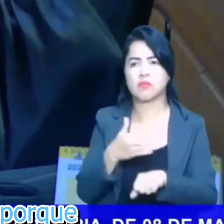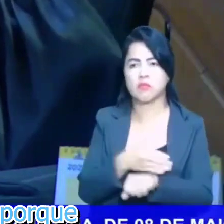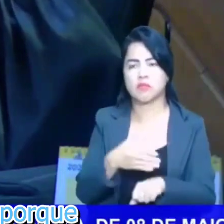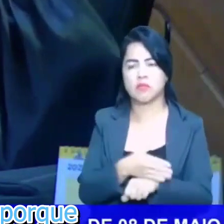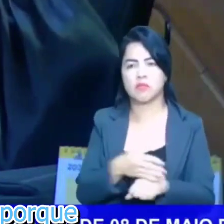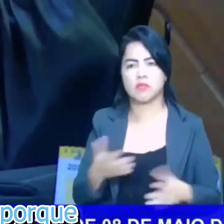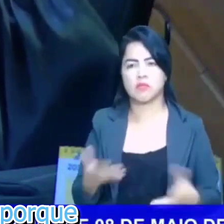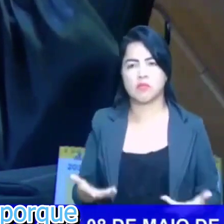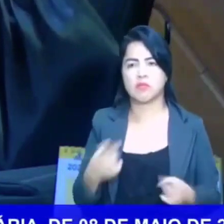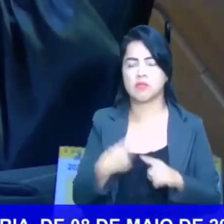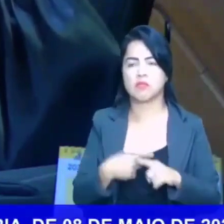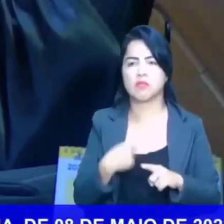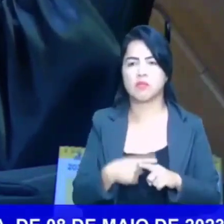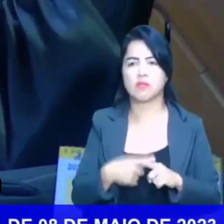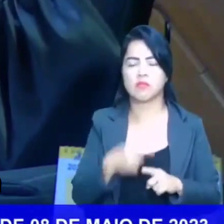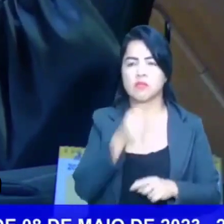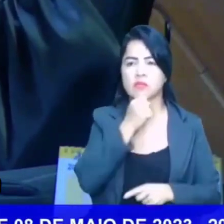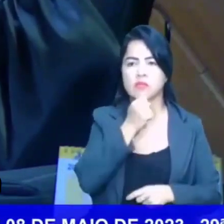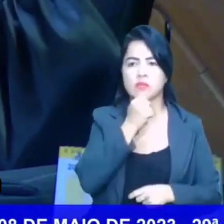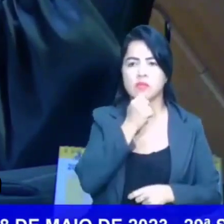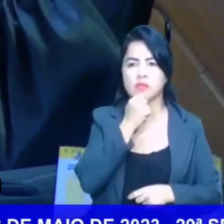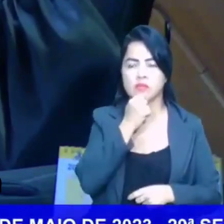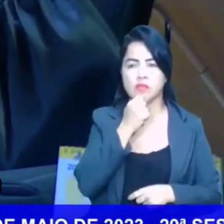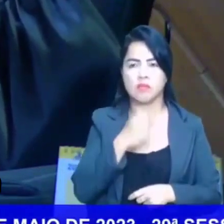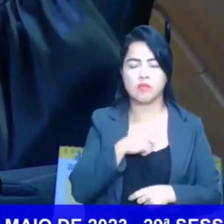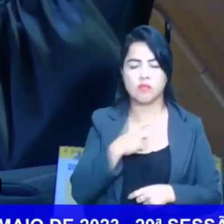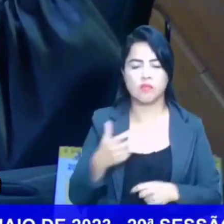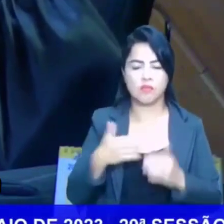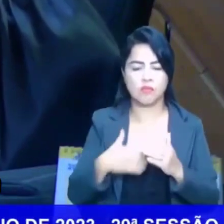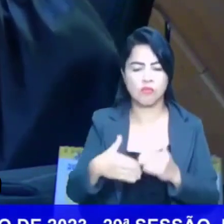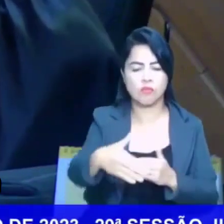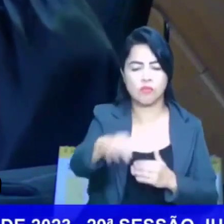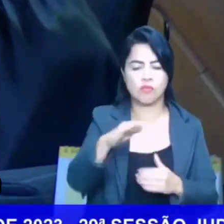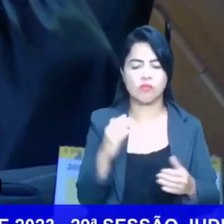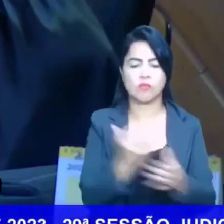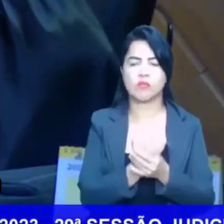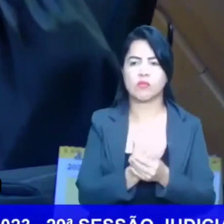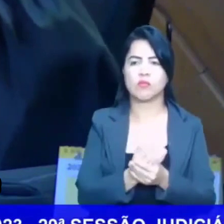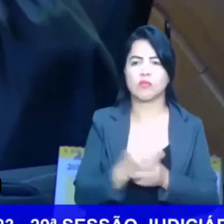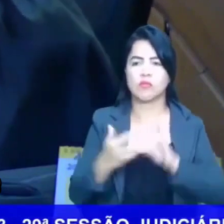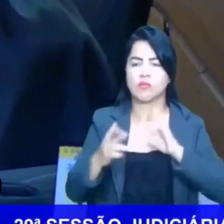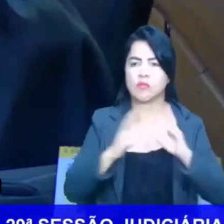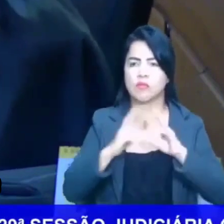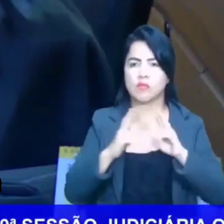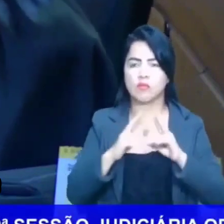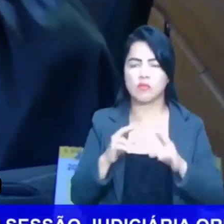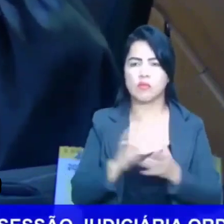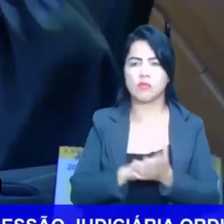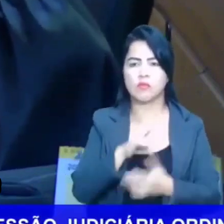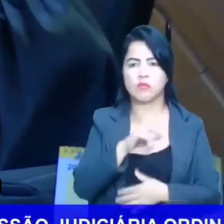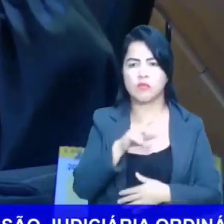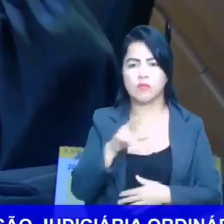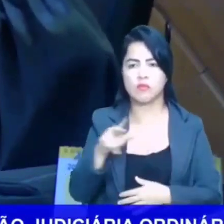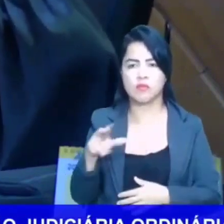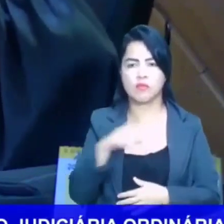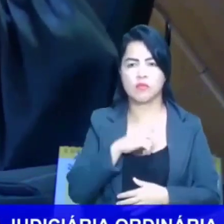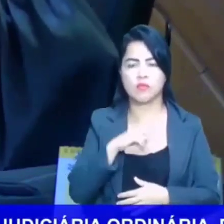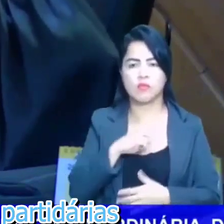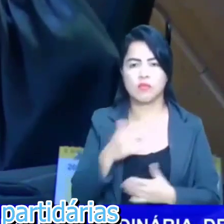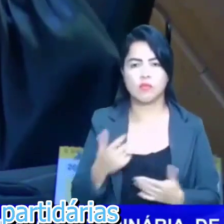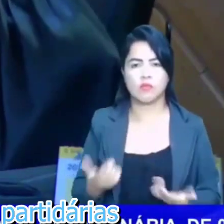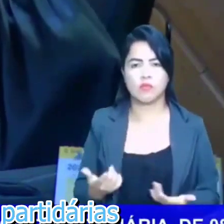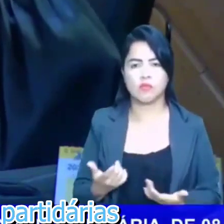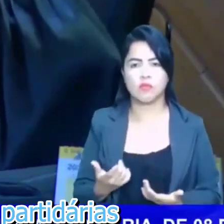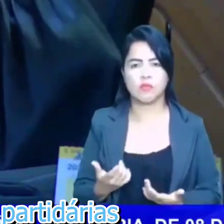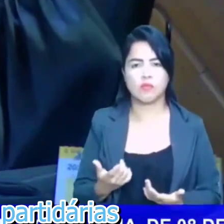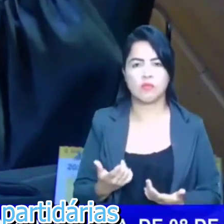porque, ainda que não fosse um processo diretamente relacionado com ele mesmo, com o irmão da eminente